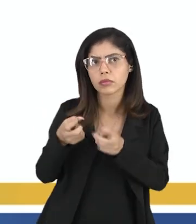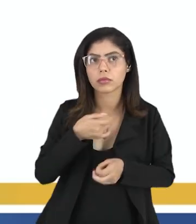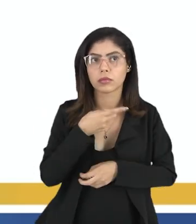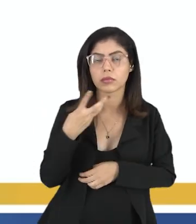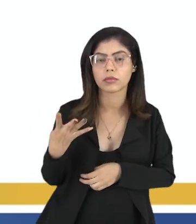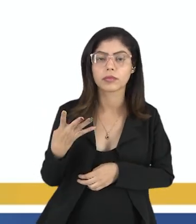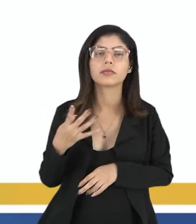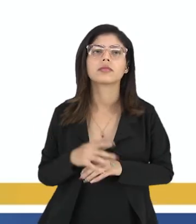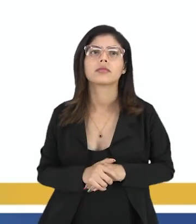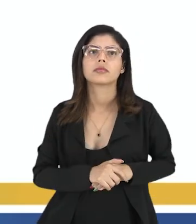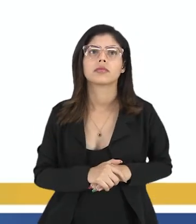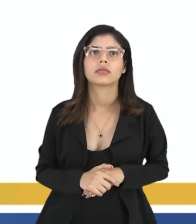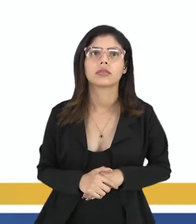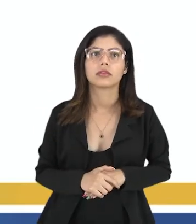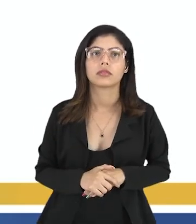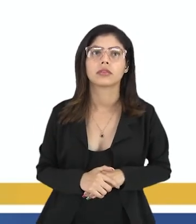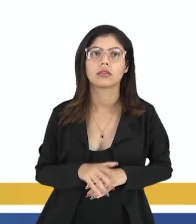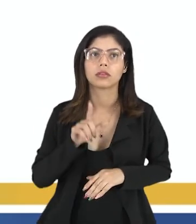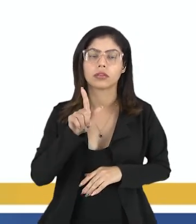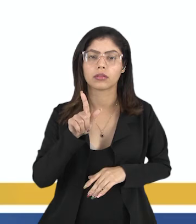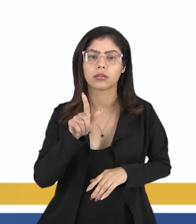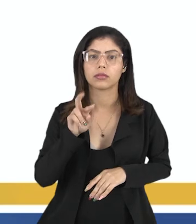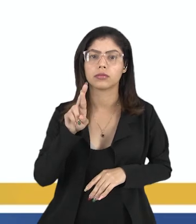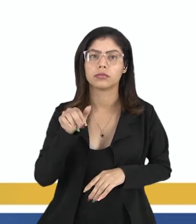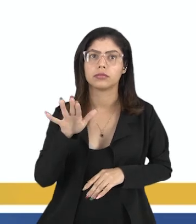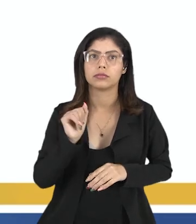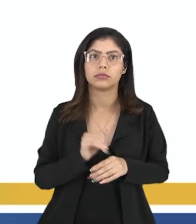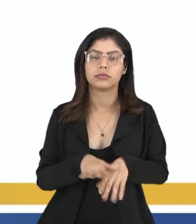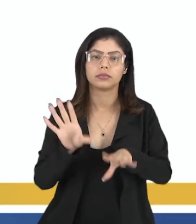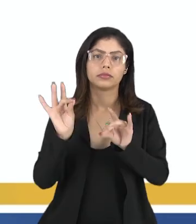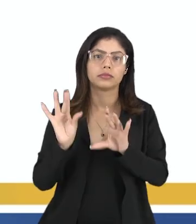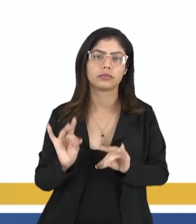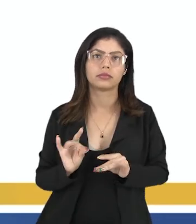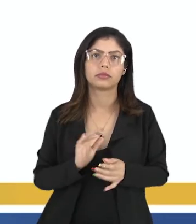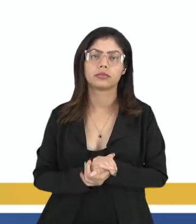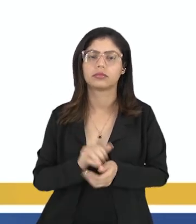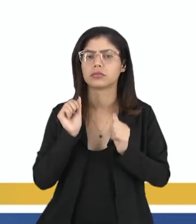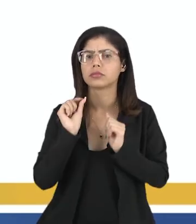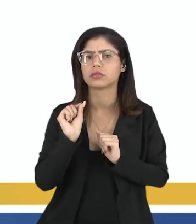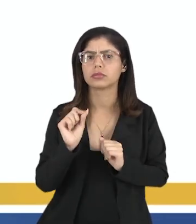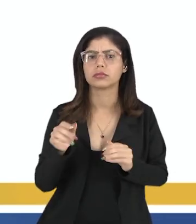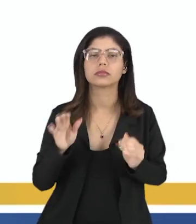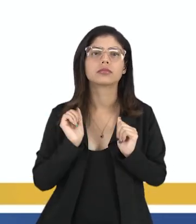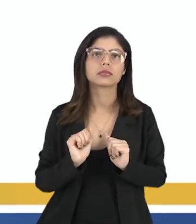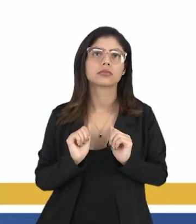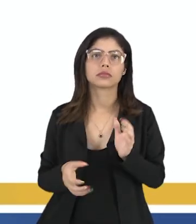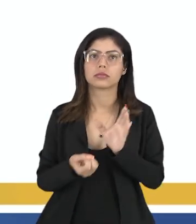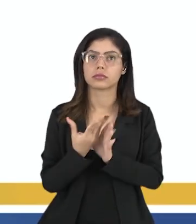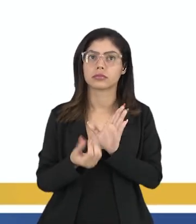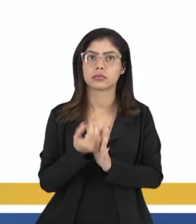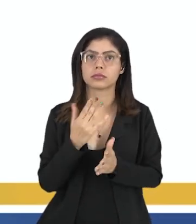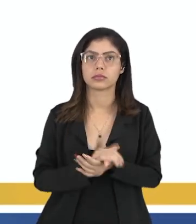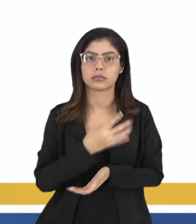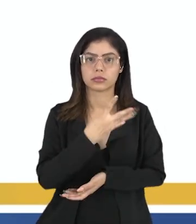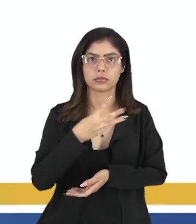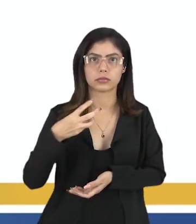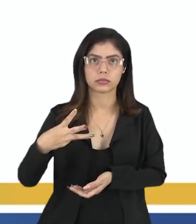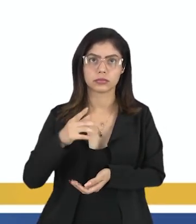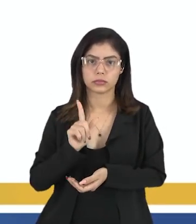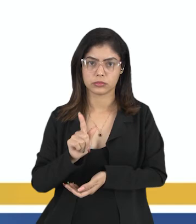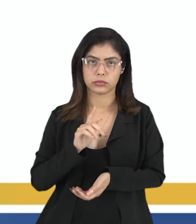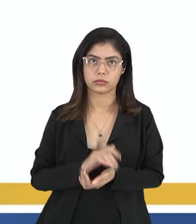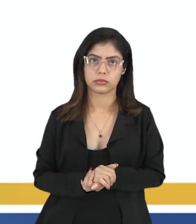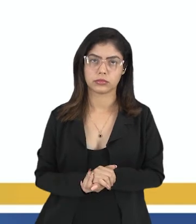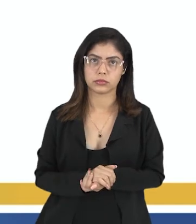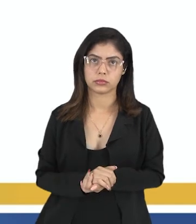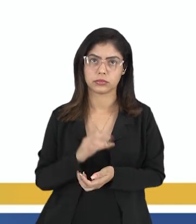A quantidade em gramas de cada elemento químico. O que a gente teve como produto?